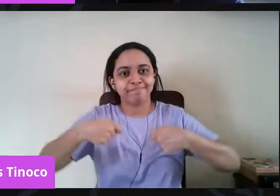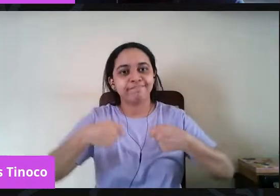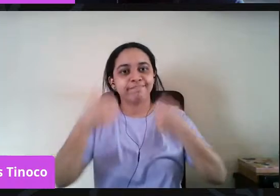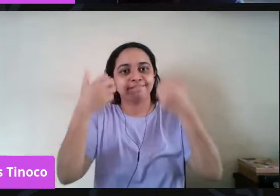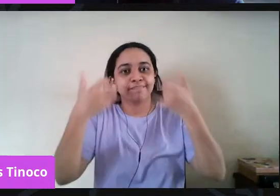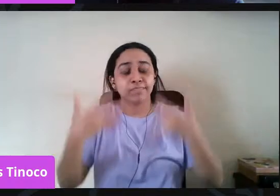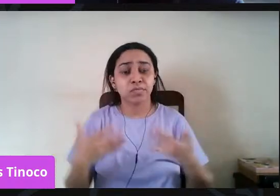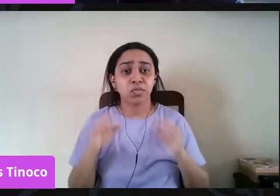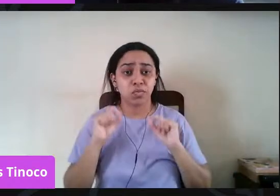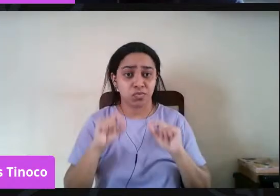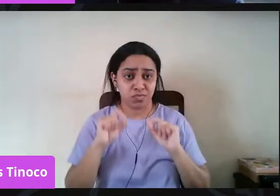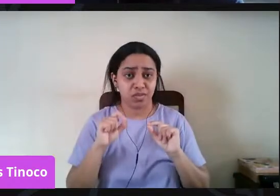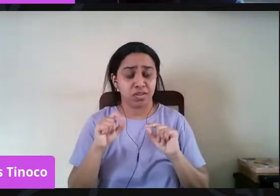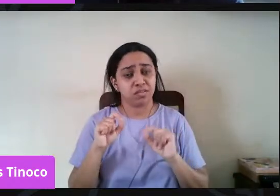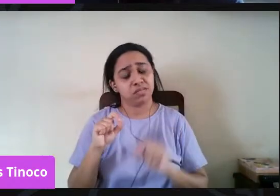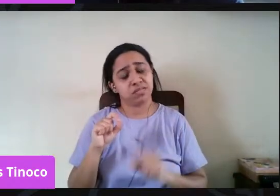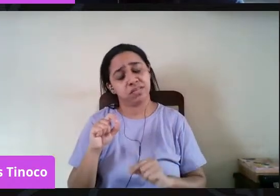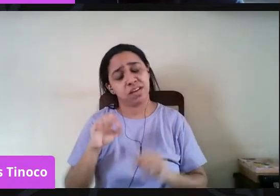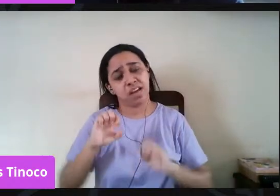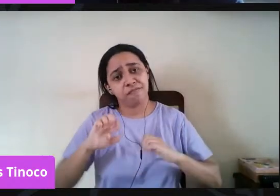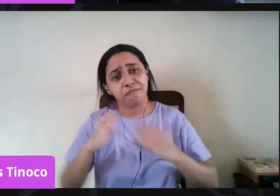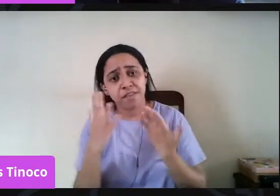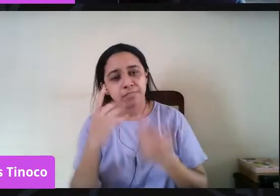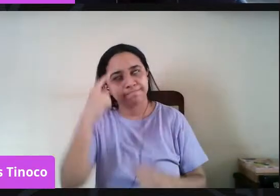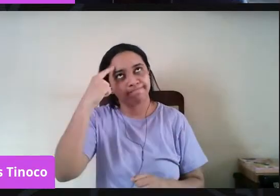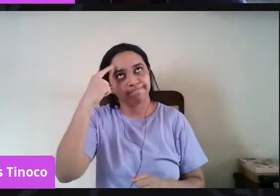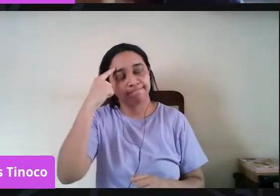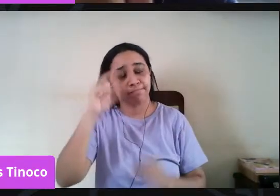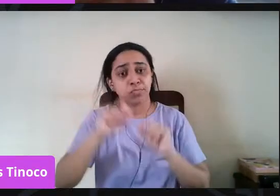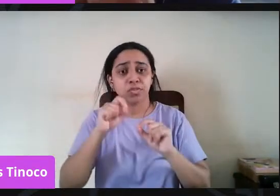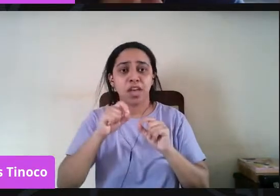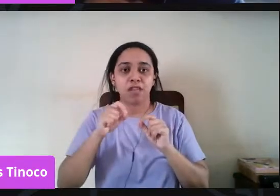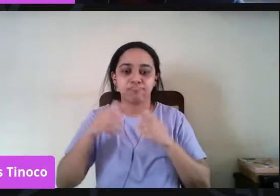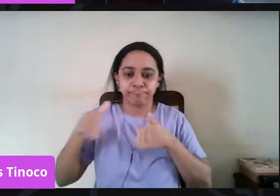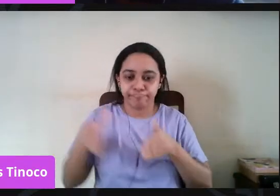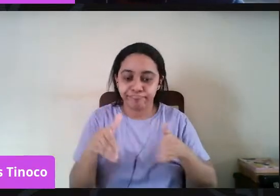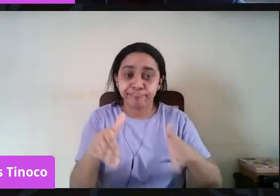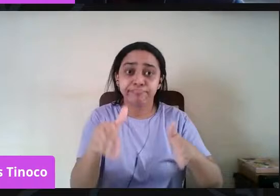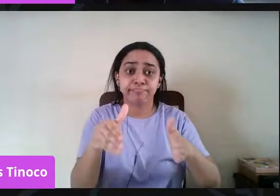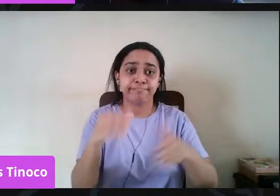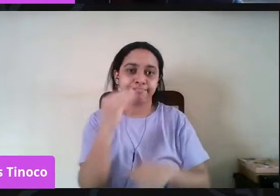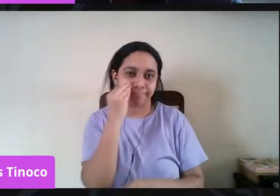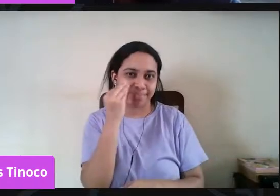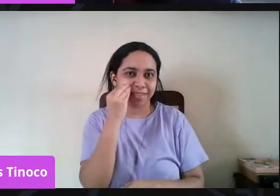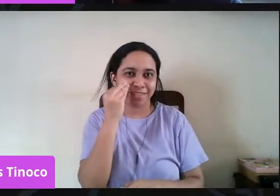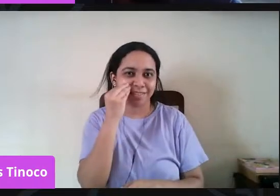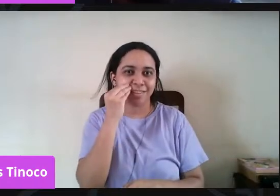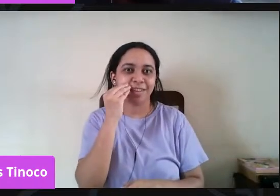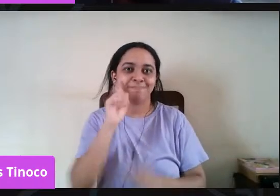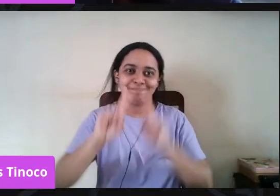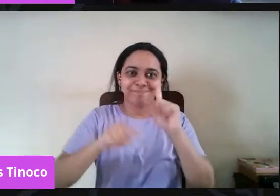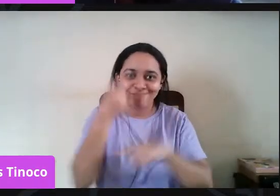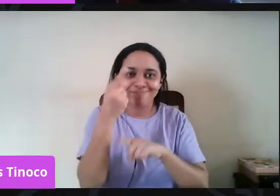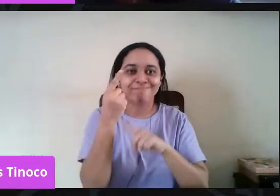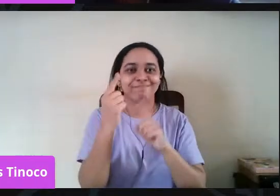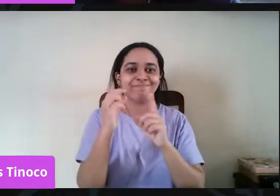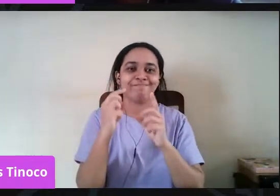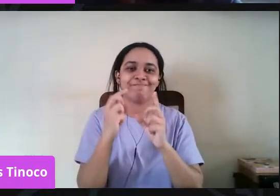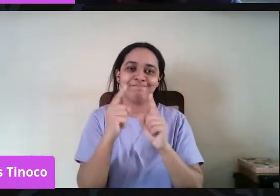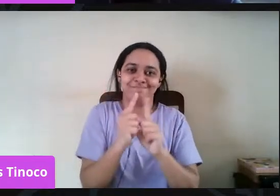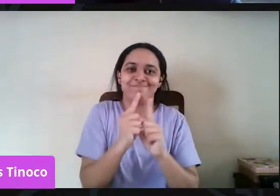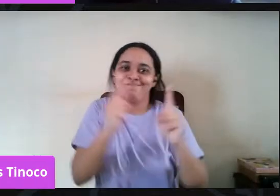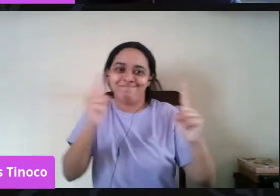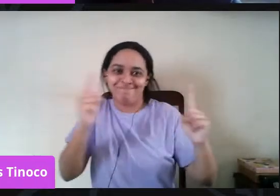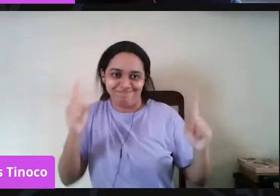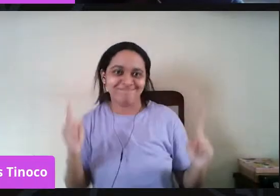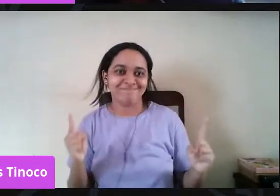esse evento para a gente foi pensado, né, como sendo uma ponte, né, para superar esse distanciamento que a gente se encontra ainda, né, em